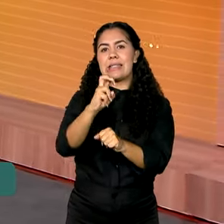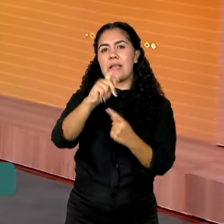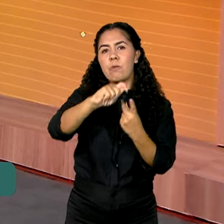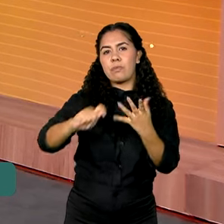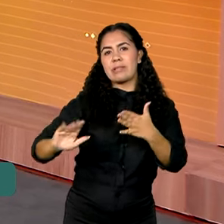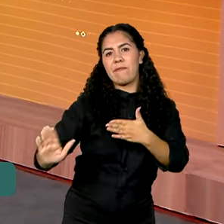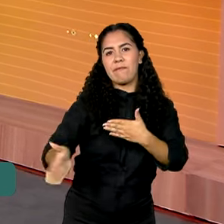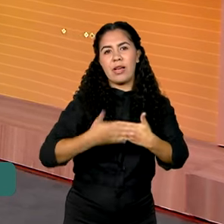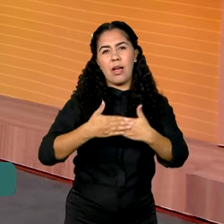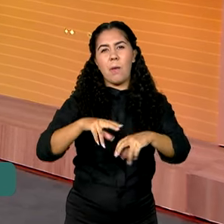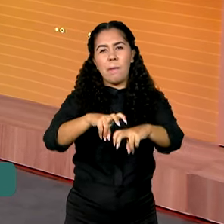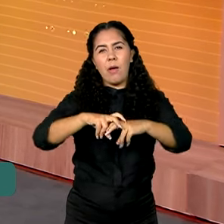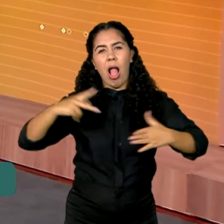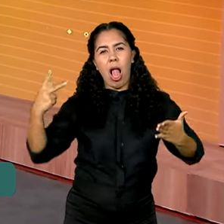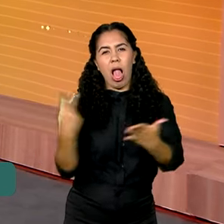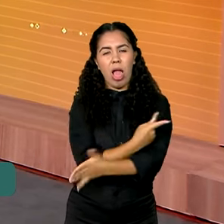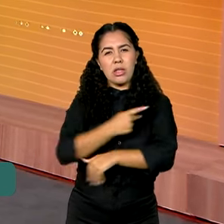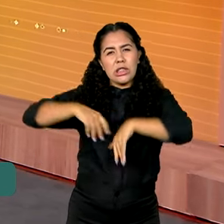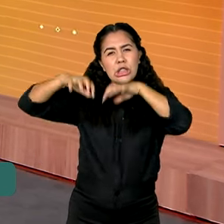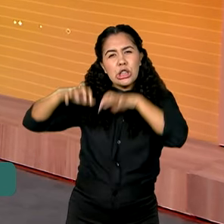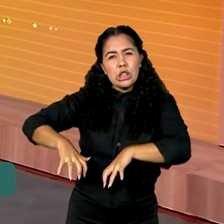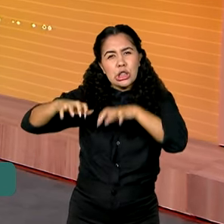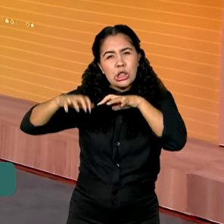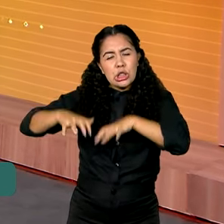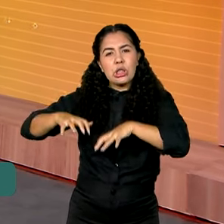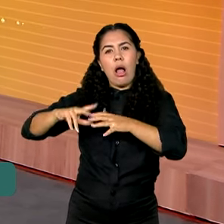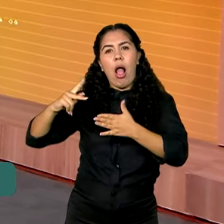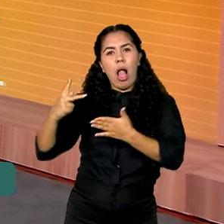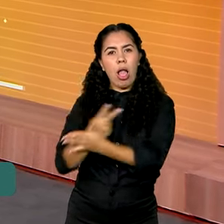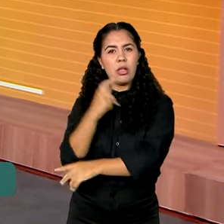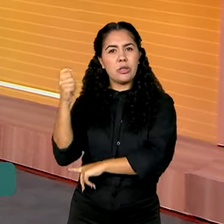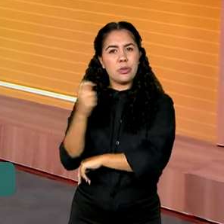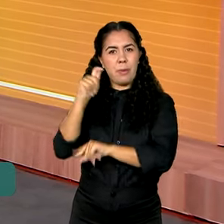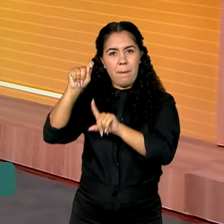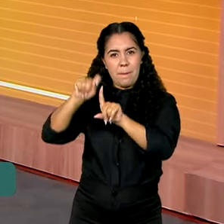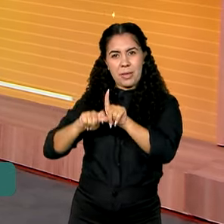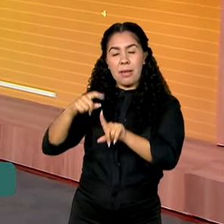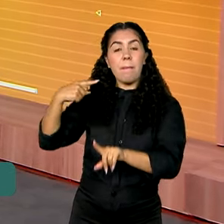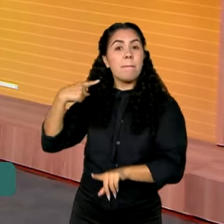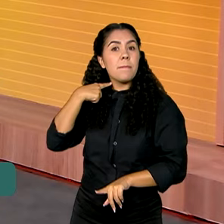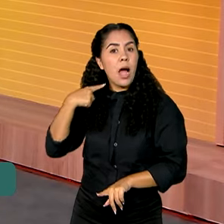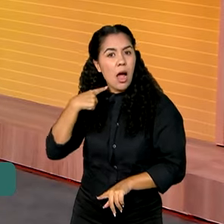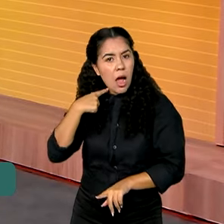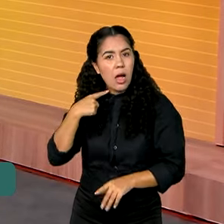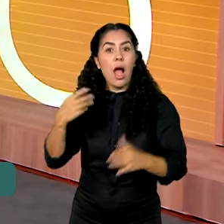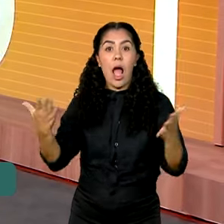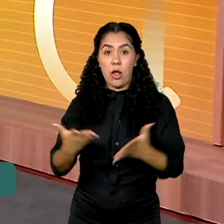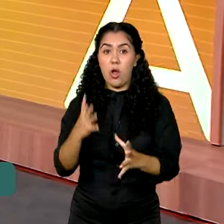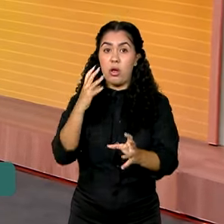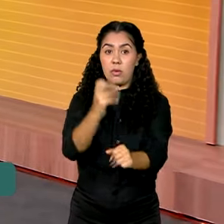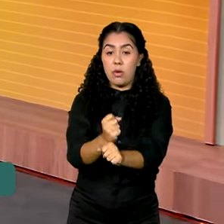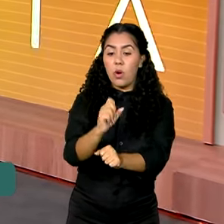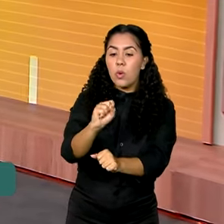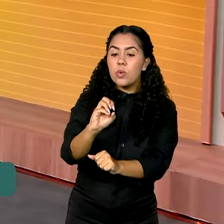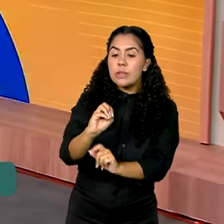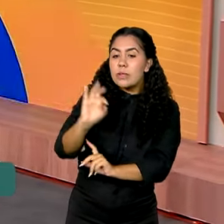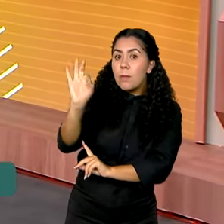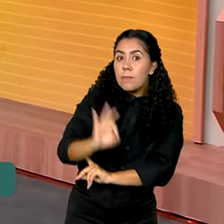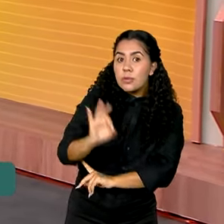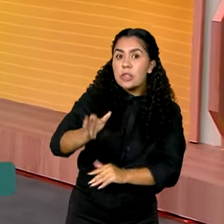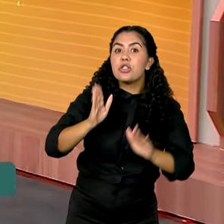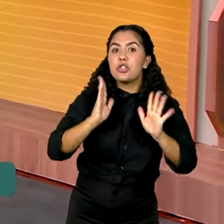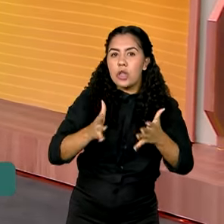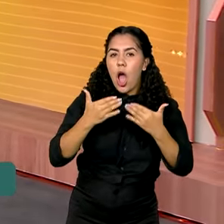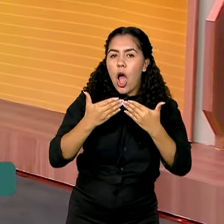fechado por causa das enchentes que atingiram o Rio Grande do Sul em maio deste ano. Operando agora com 80% da